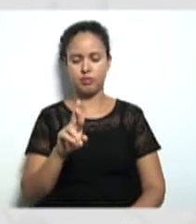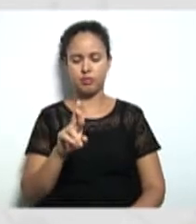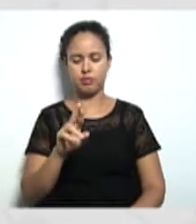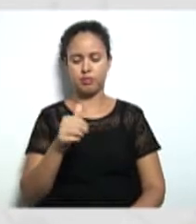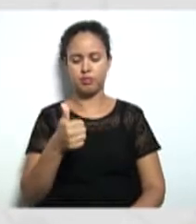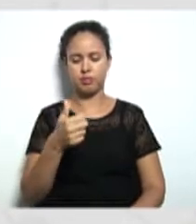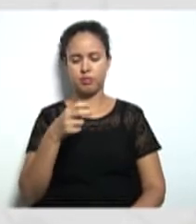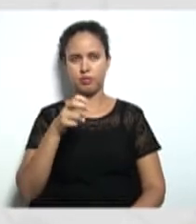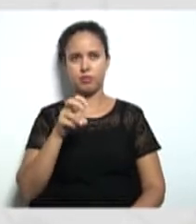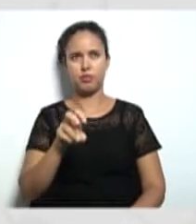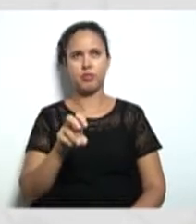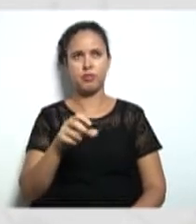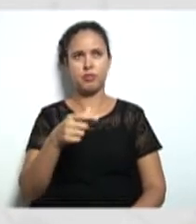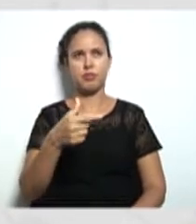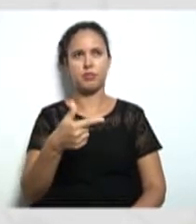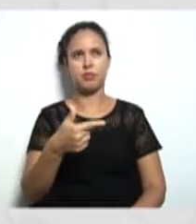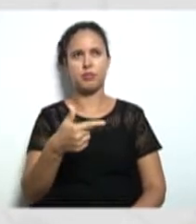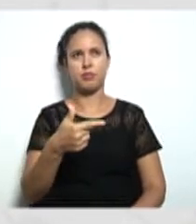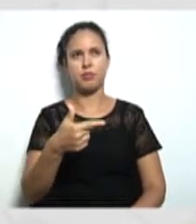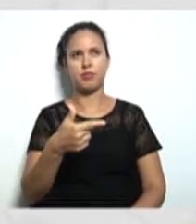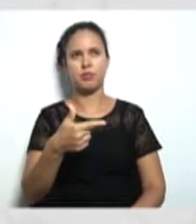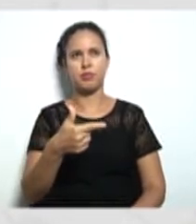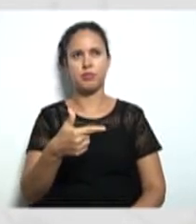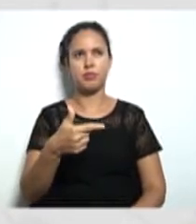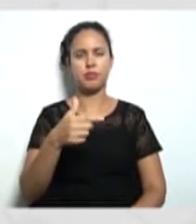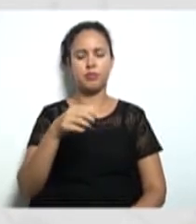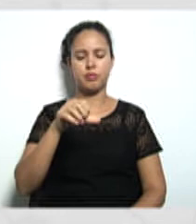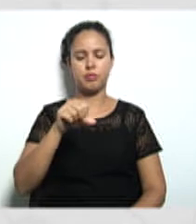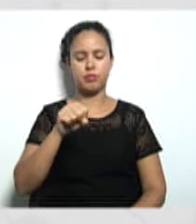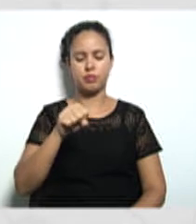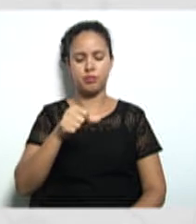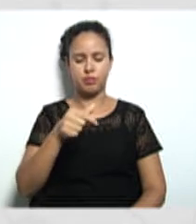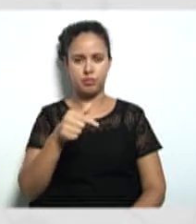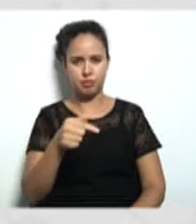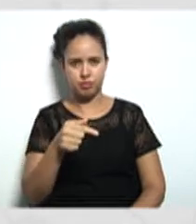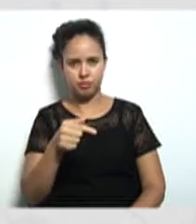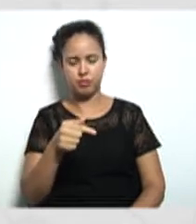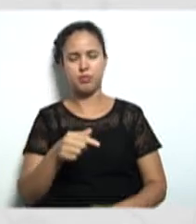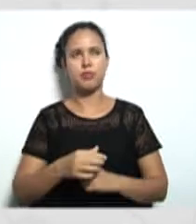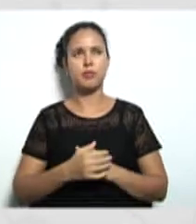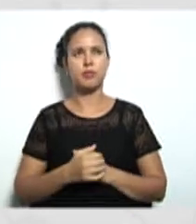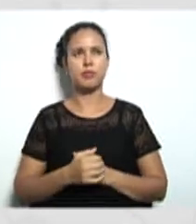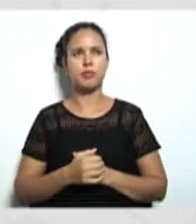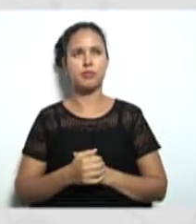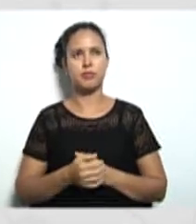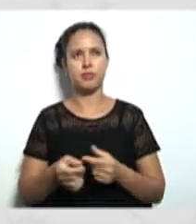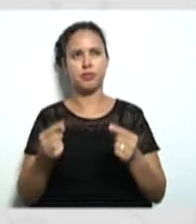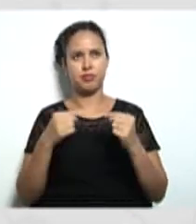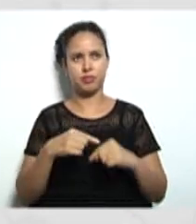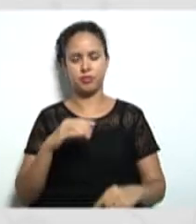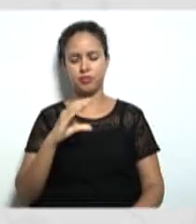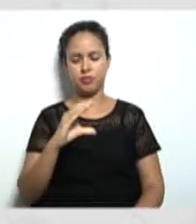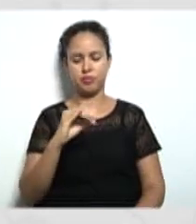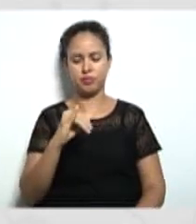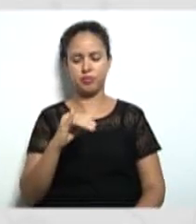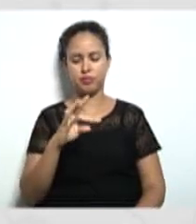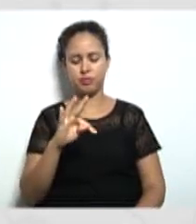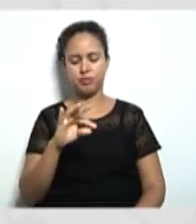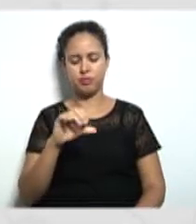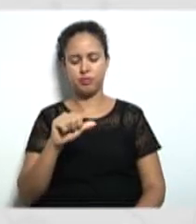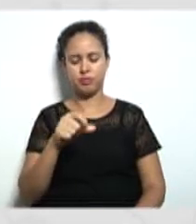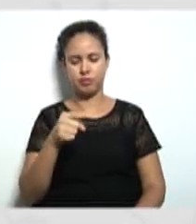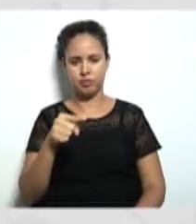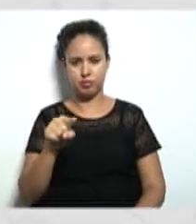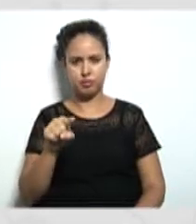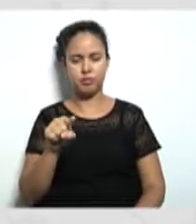15287, formatação de trabalhos acadêmicos 14724, citações